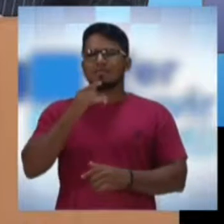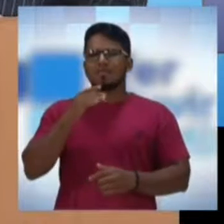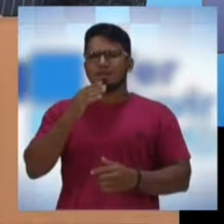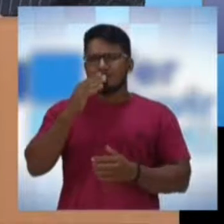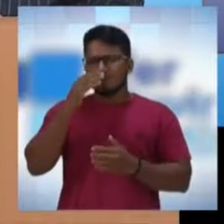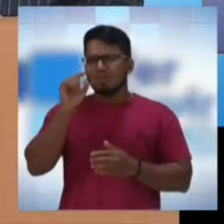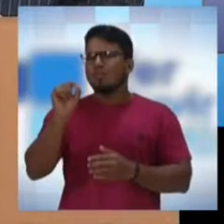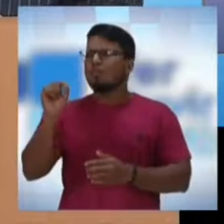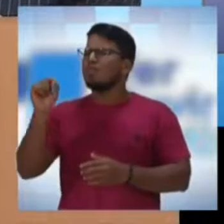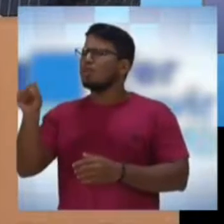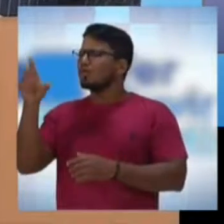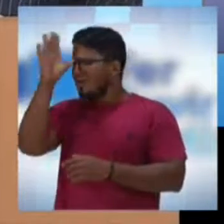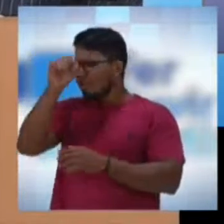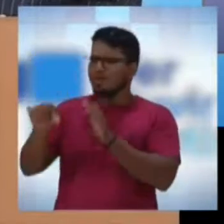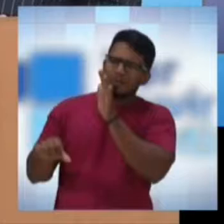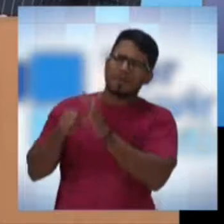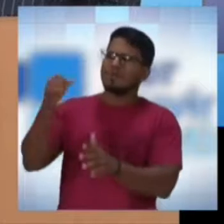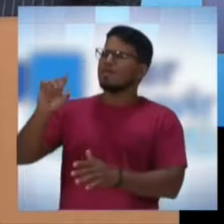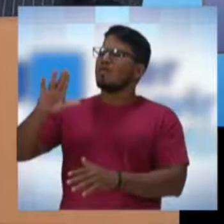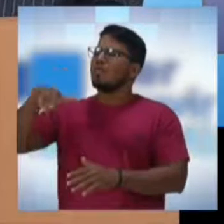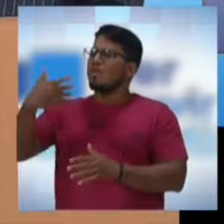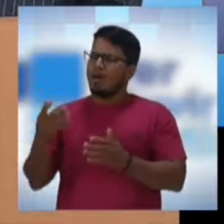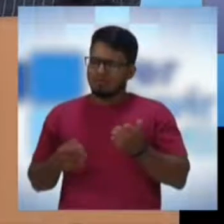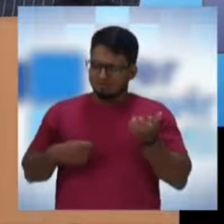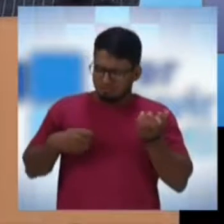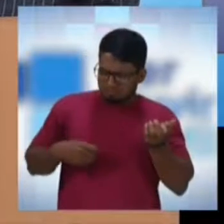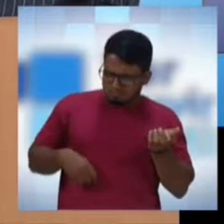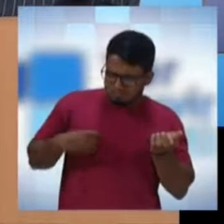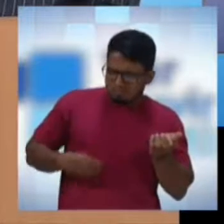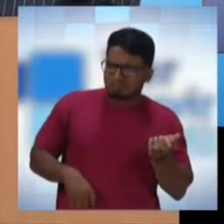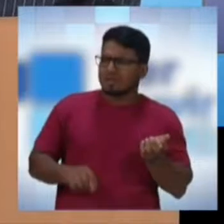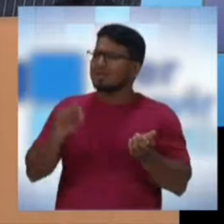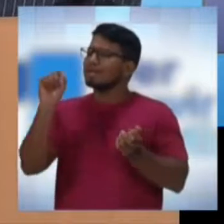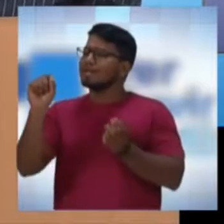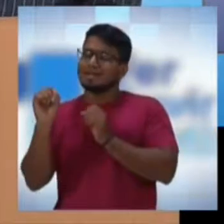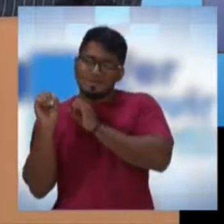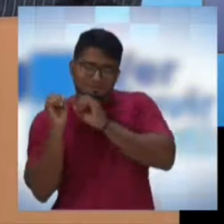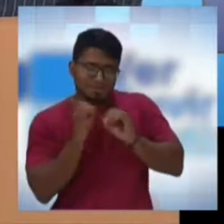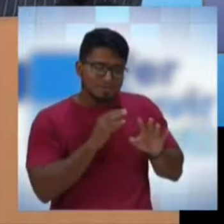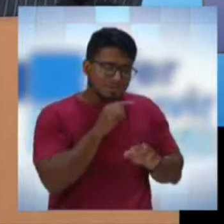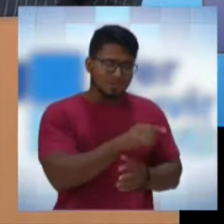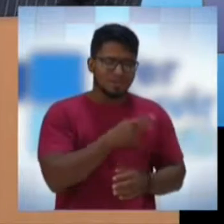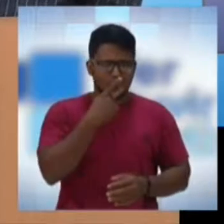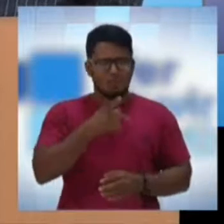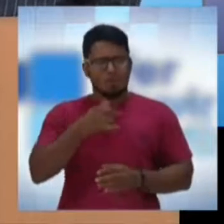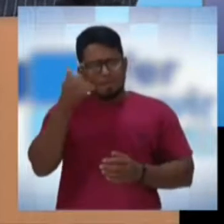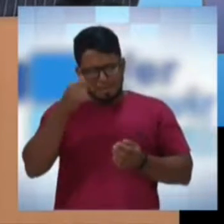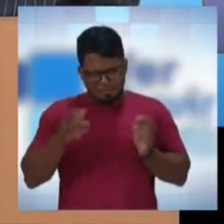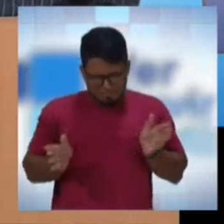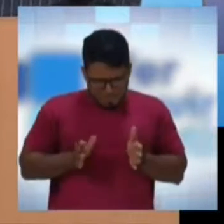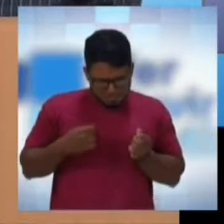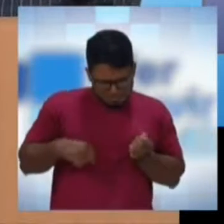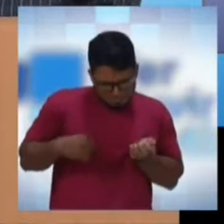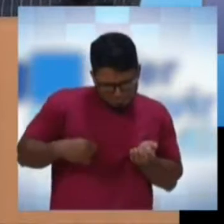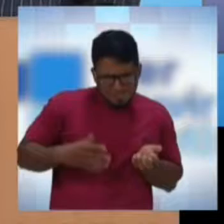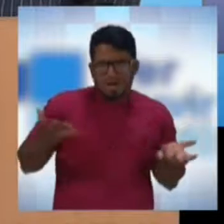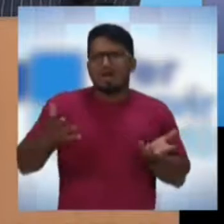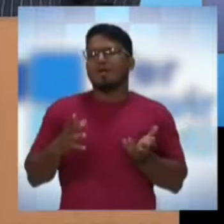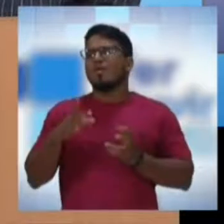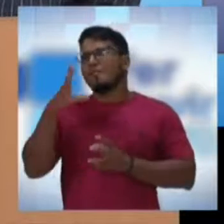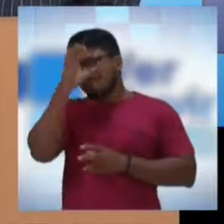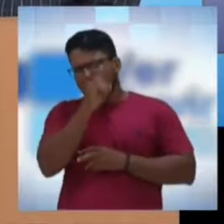aprender cedo, o que você aprendeu primeiro? Quais foram as notas musicais? Quem te ensinou? Você falou que ganhou o cavaquinho. E